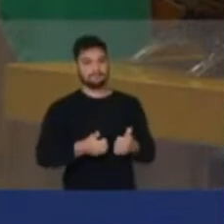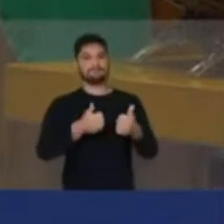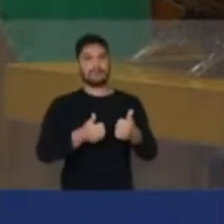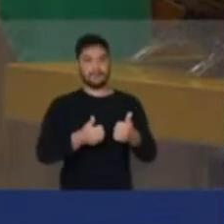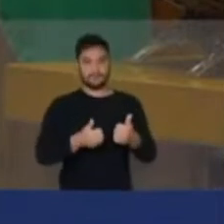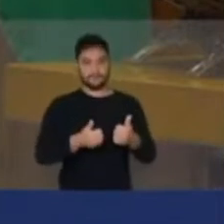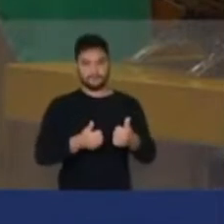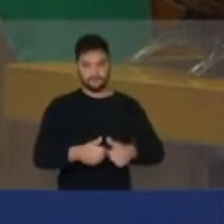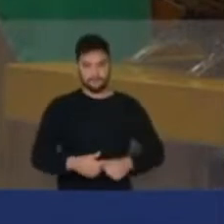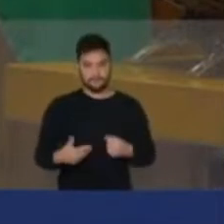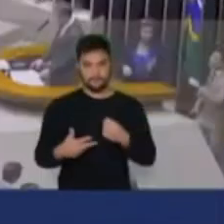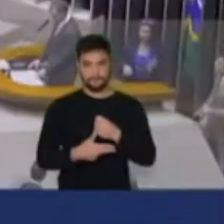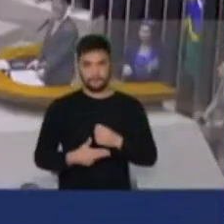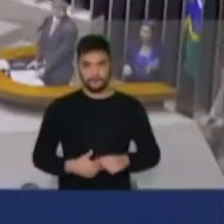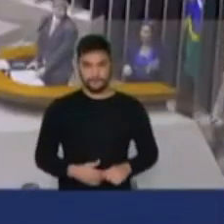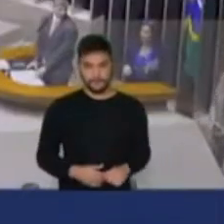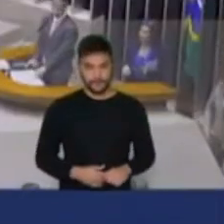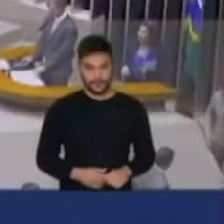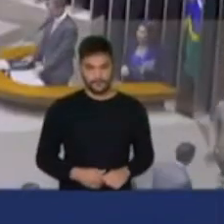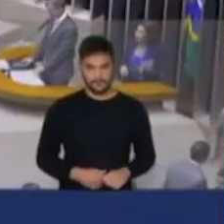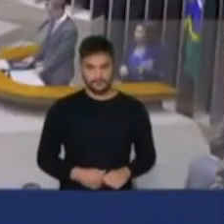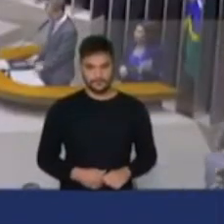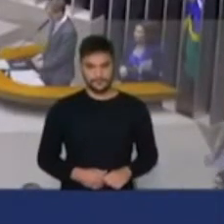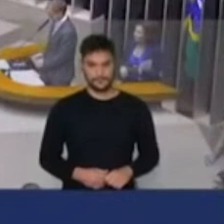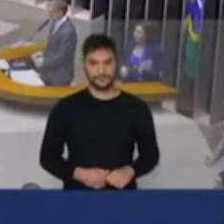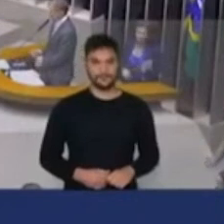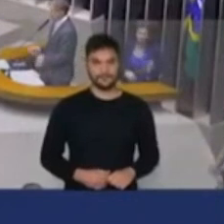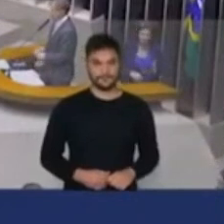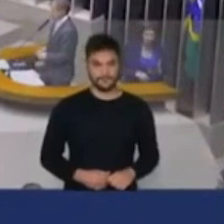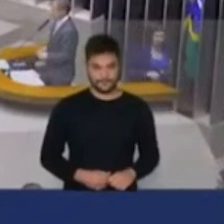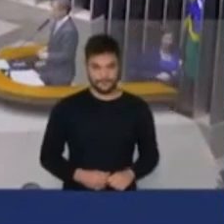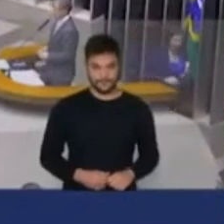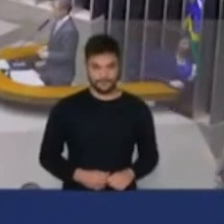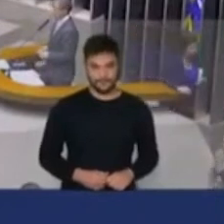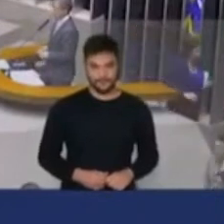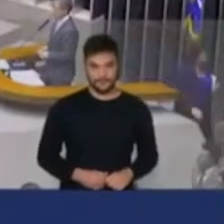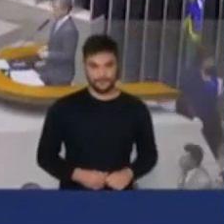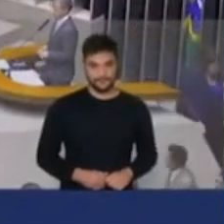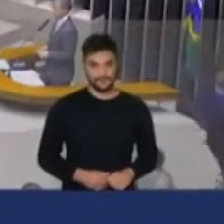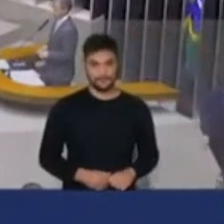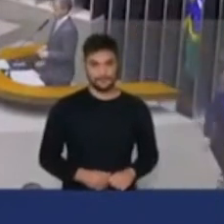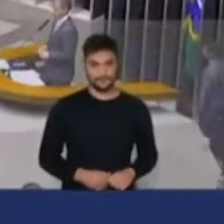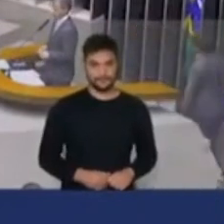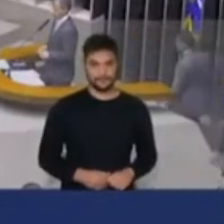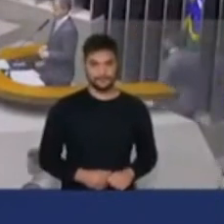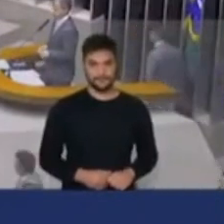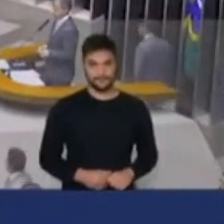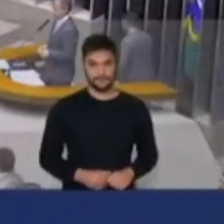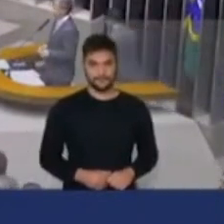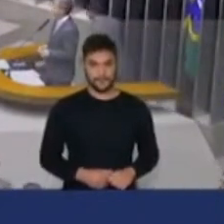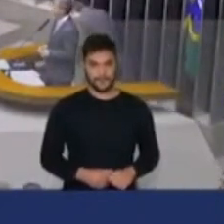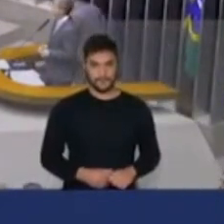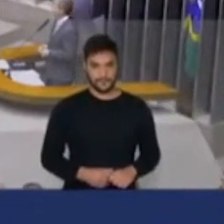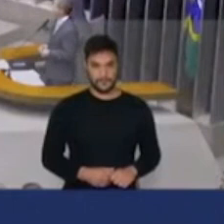lucram com a desinformação lucram com esse conteúdo de Teoria da Conspiração antivírx então elas precisam